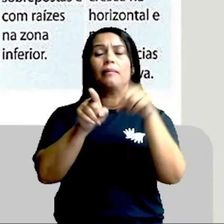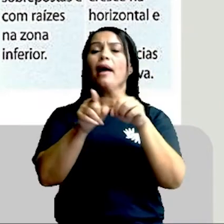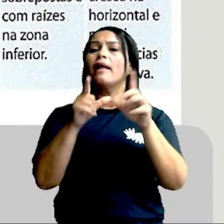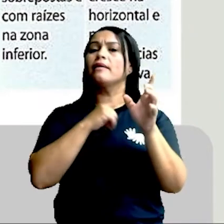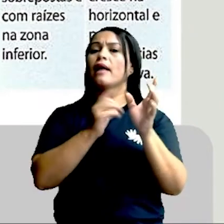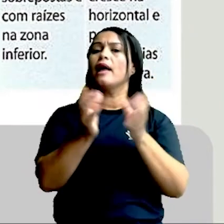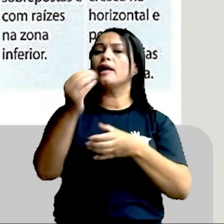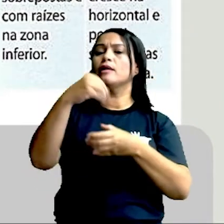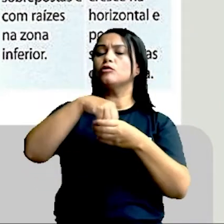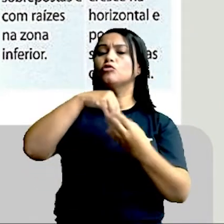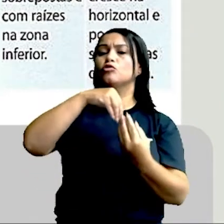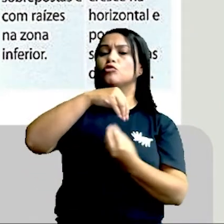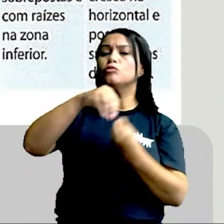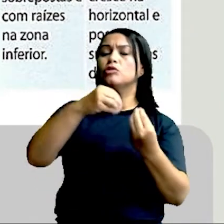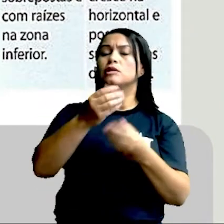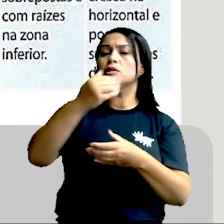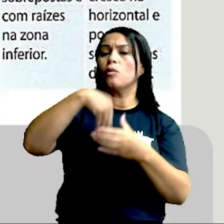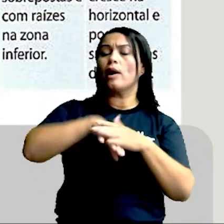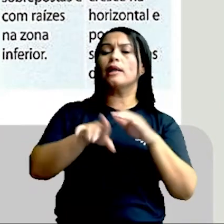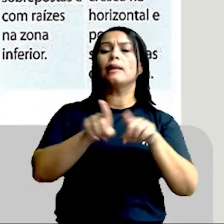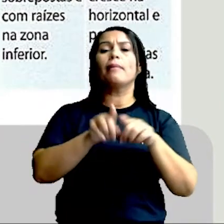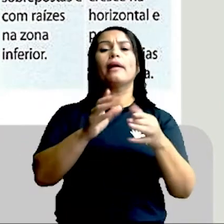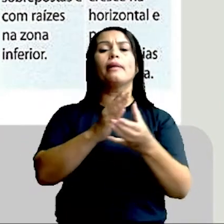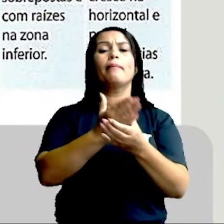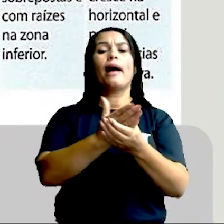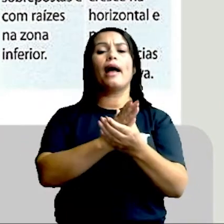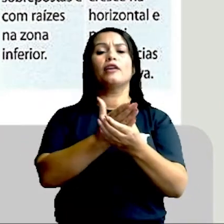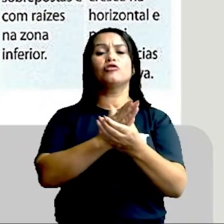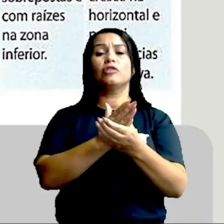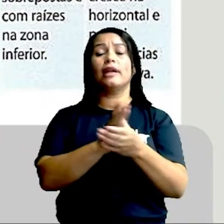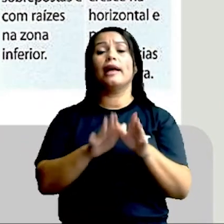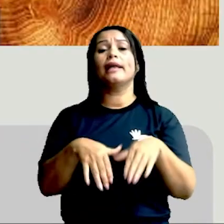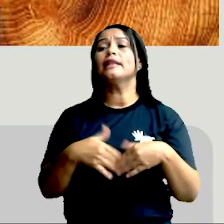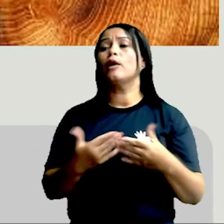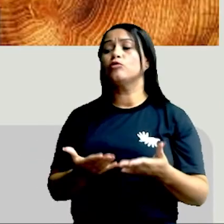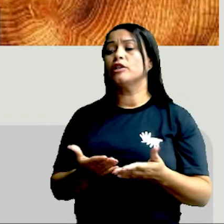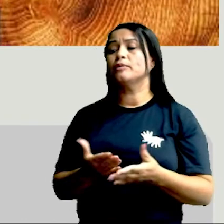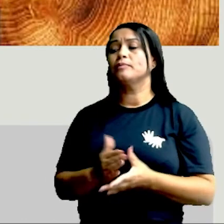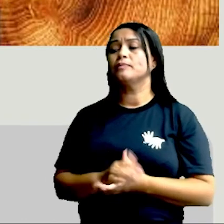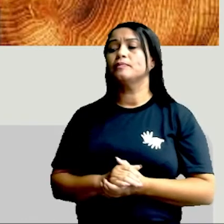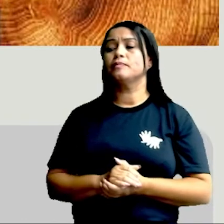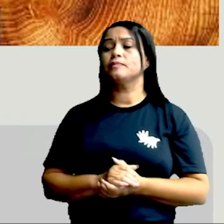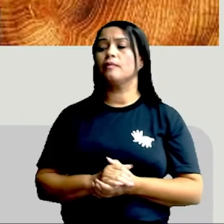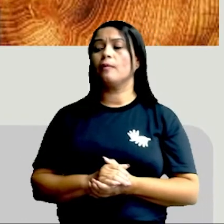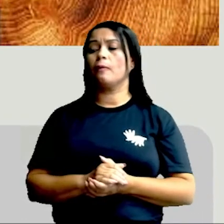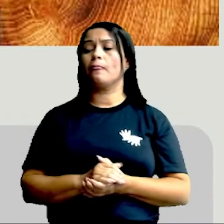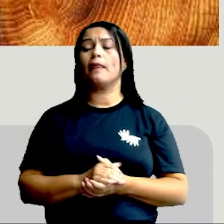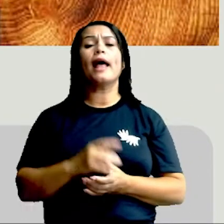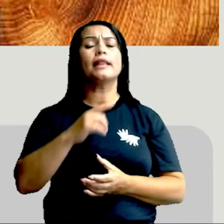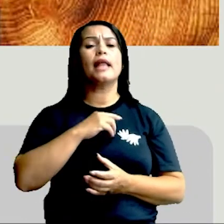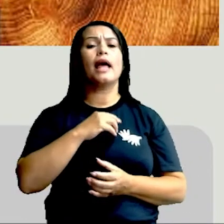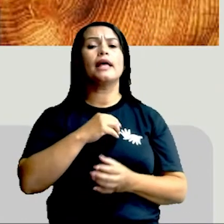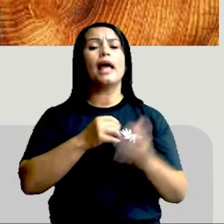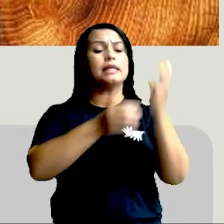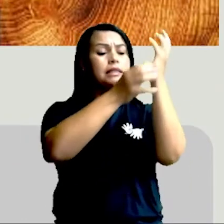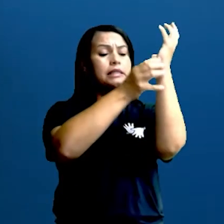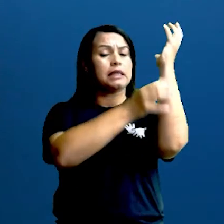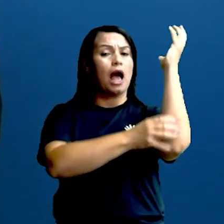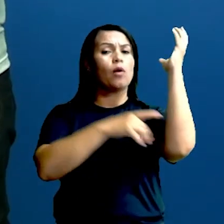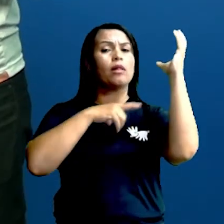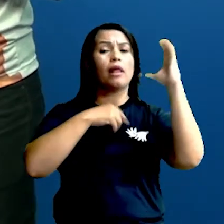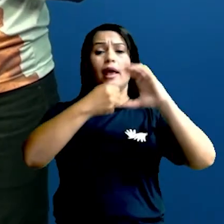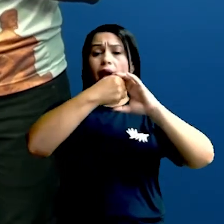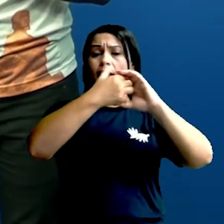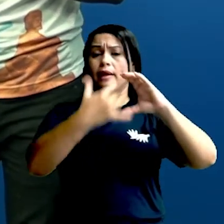como também na macaxeira. Então, gente, esses caules possuem diversas